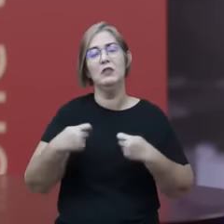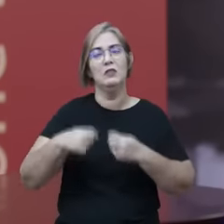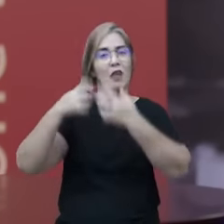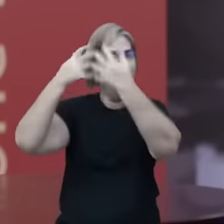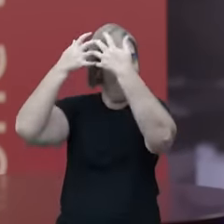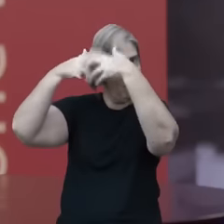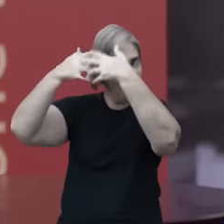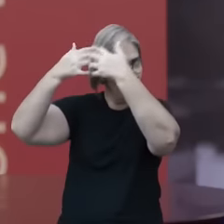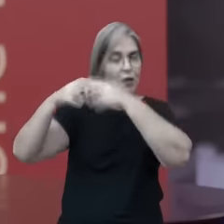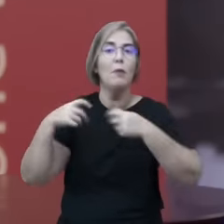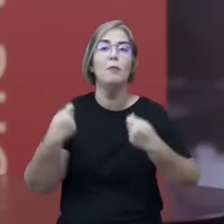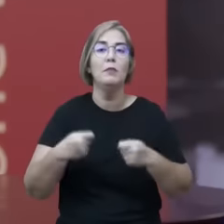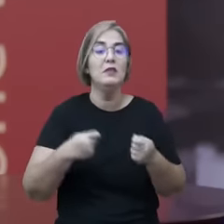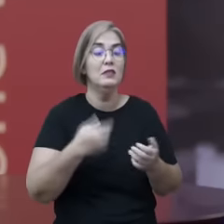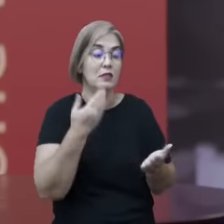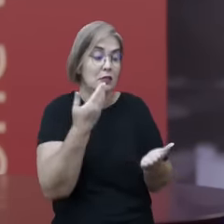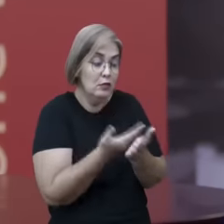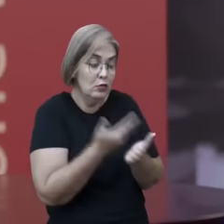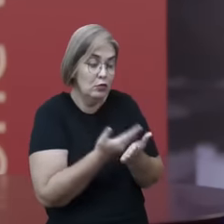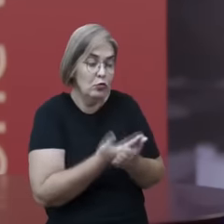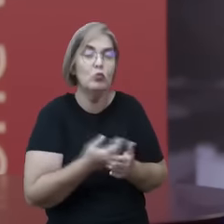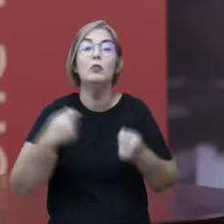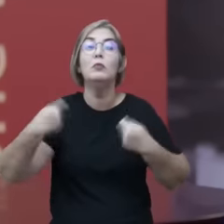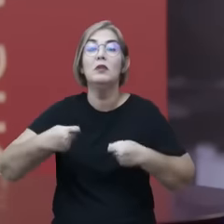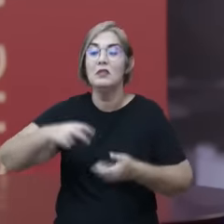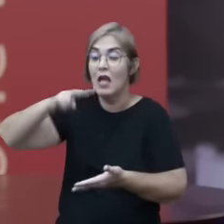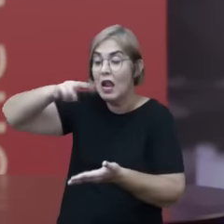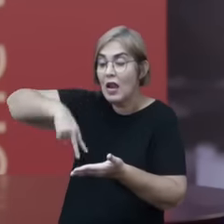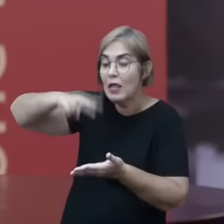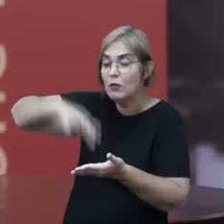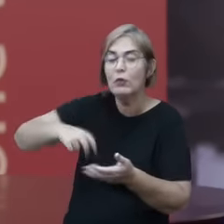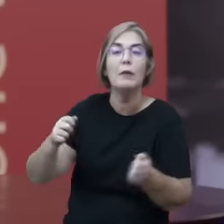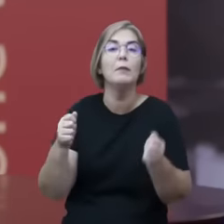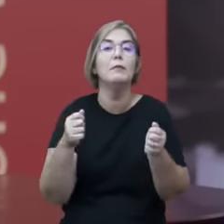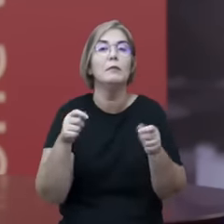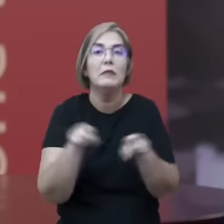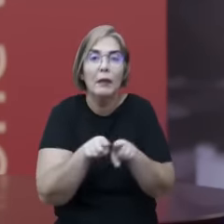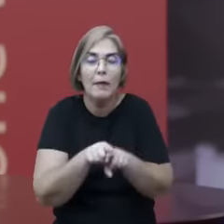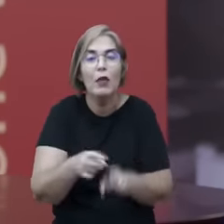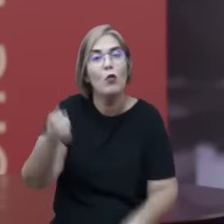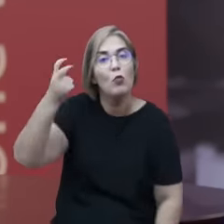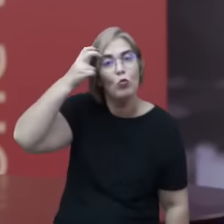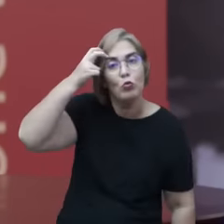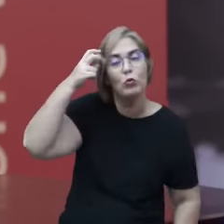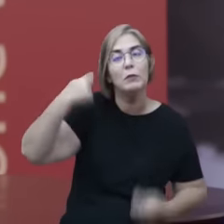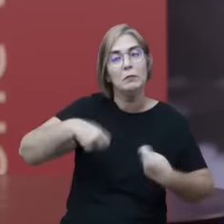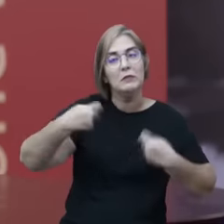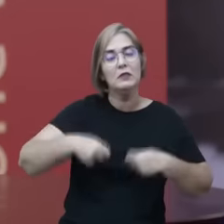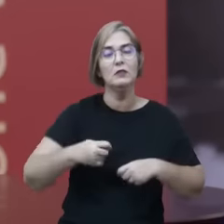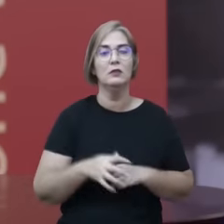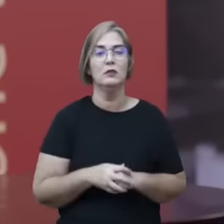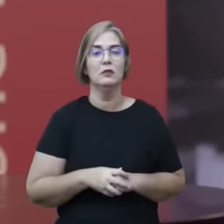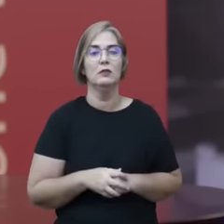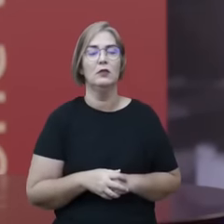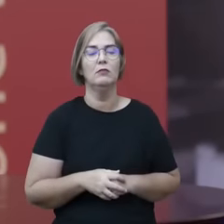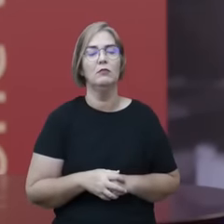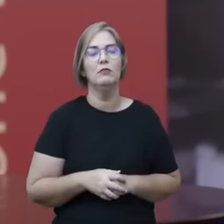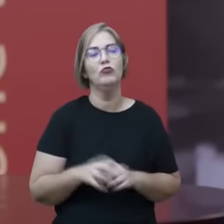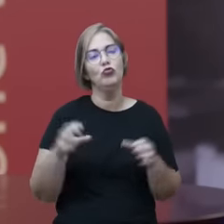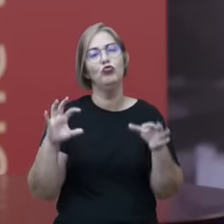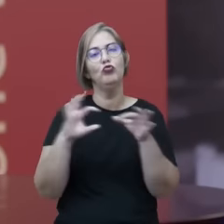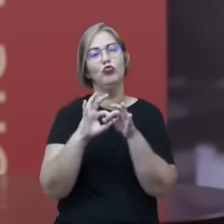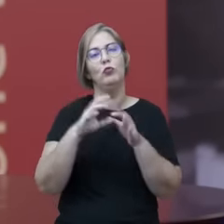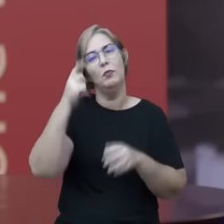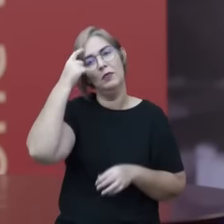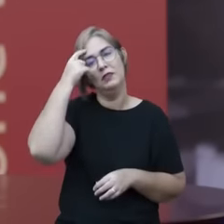estudo, a leitura, né, a cultura, eh, o pensamento, tá? Não